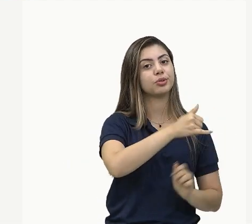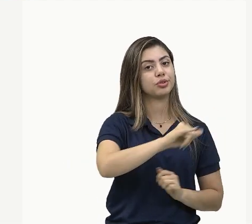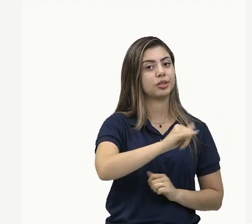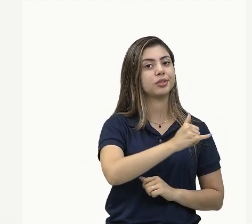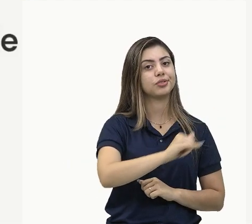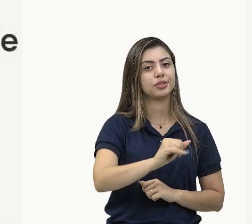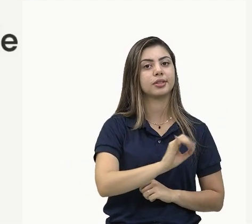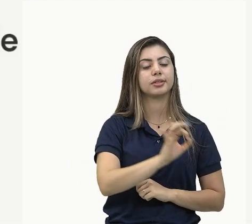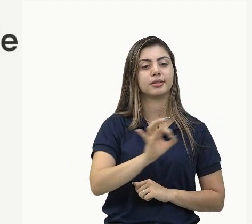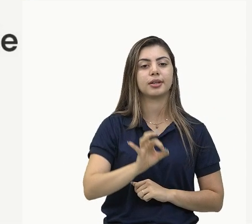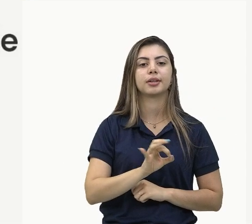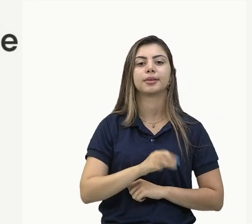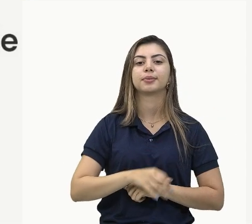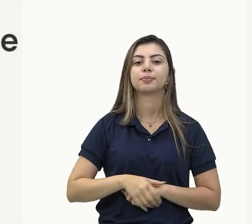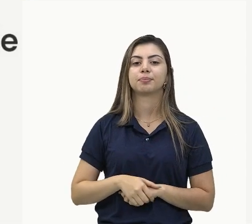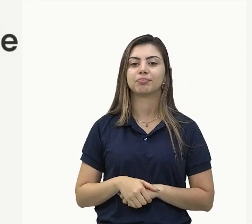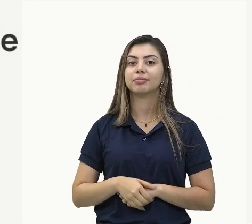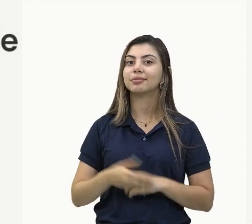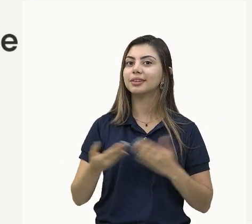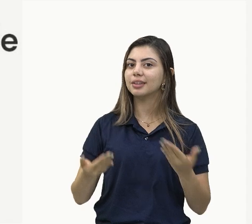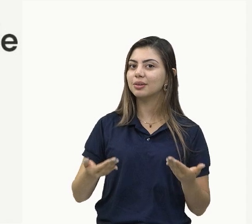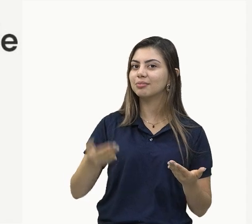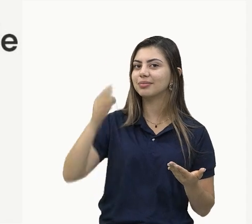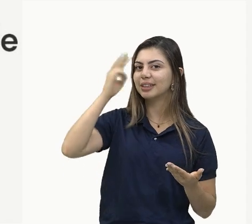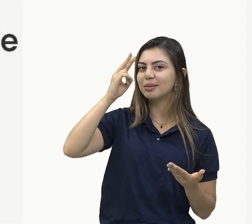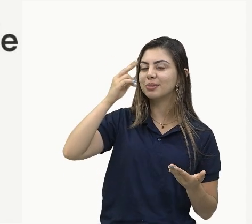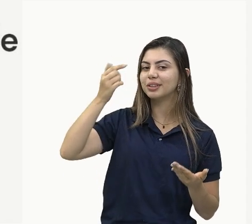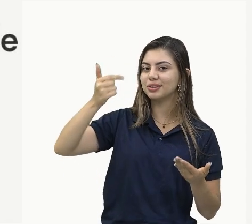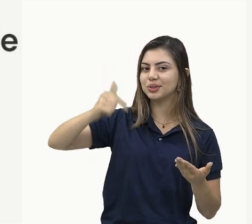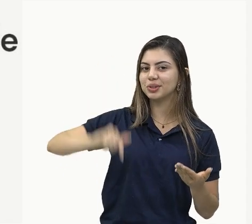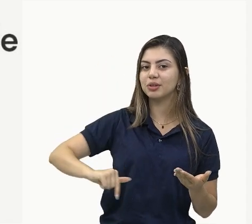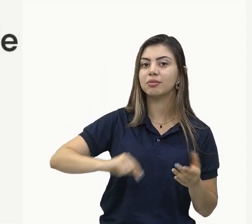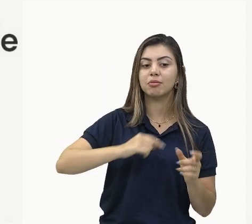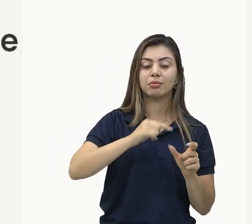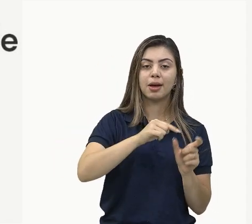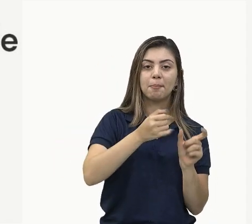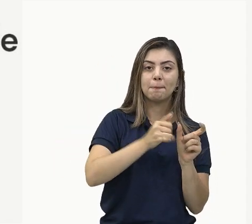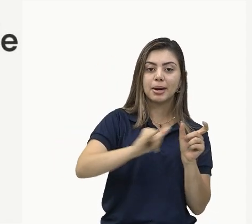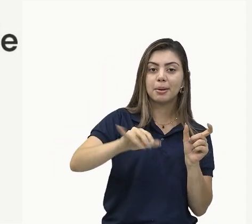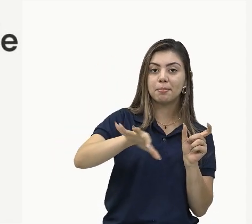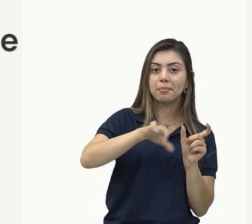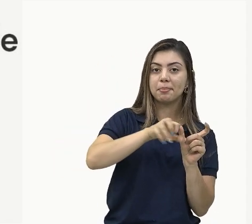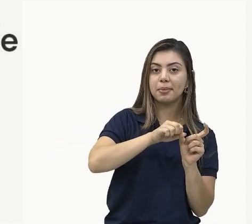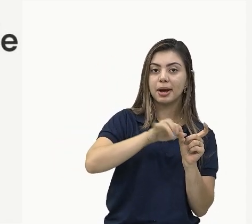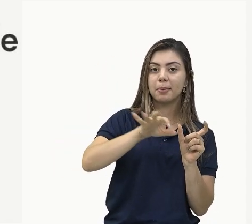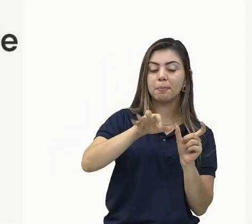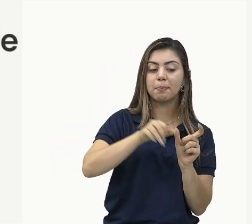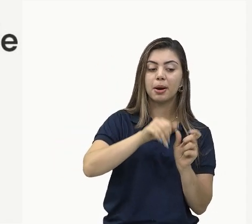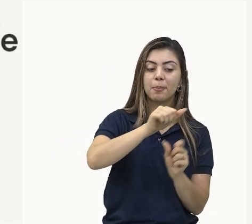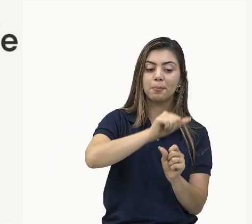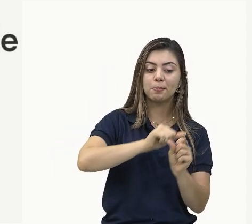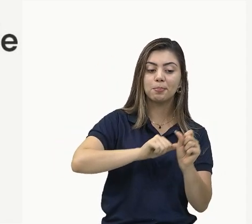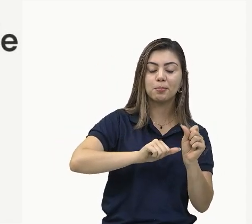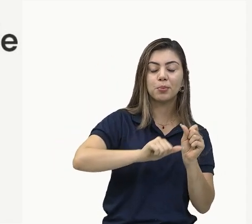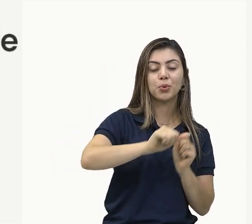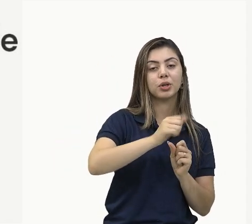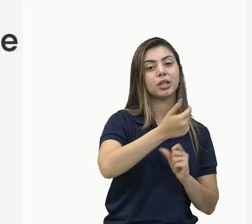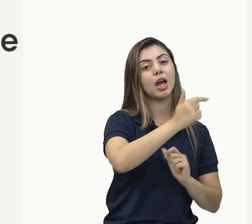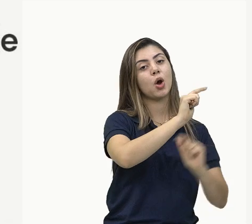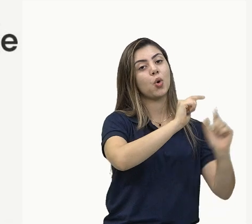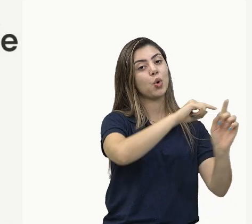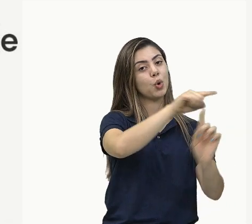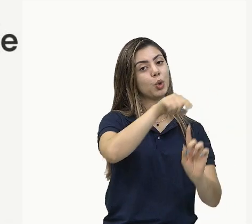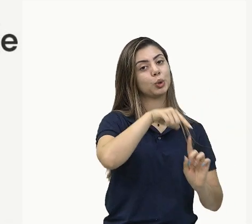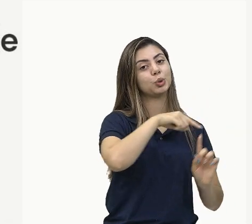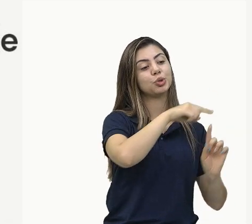energia. Vejam aí, ó, receptores são dispositivos que transformam energia elétrica presente em